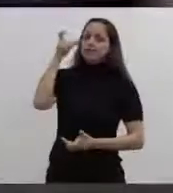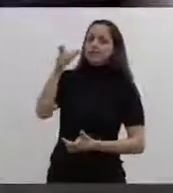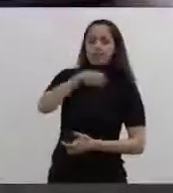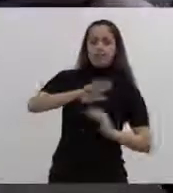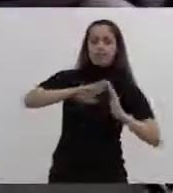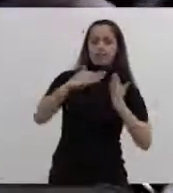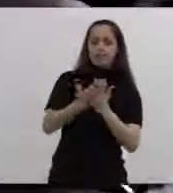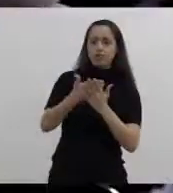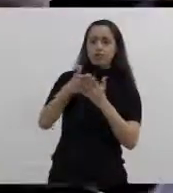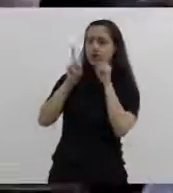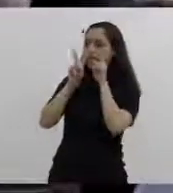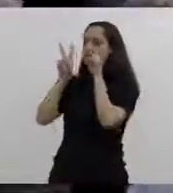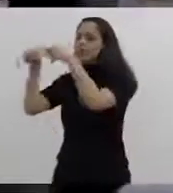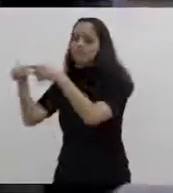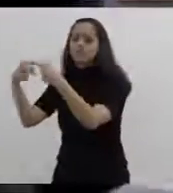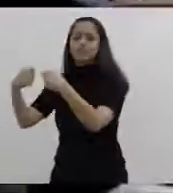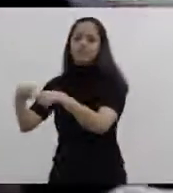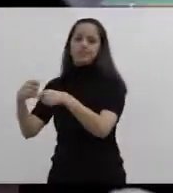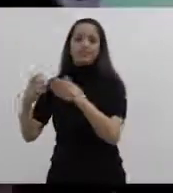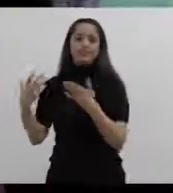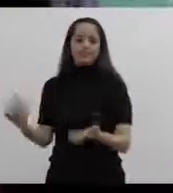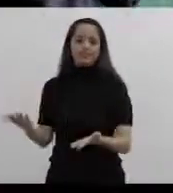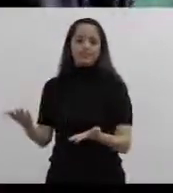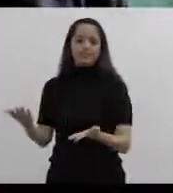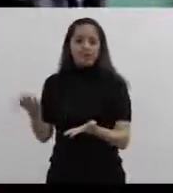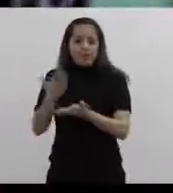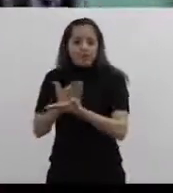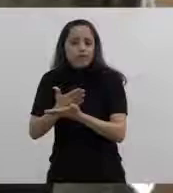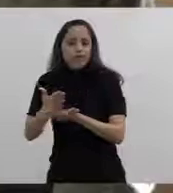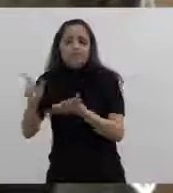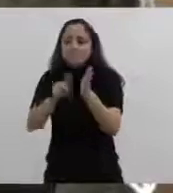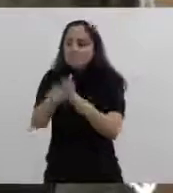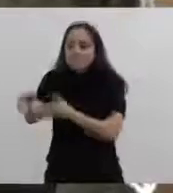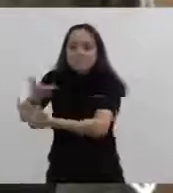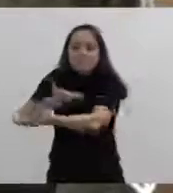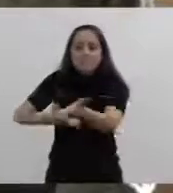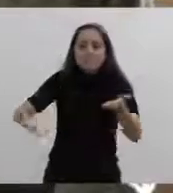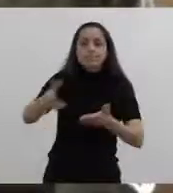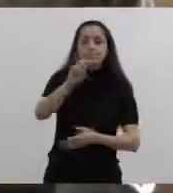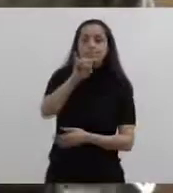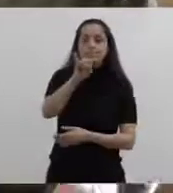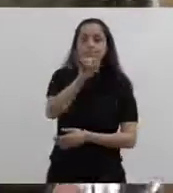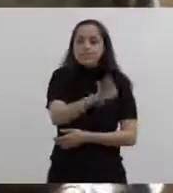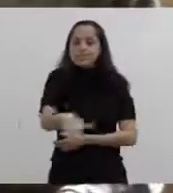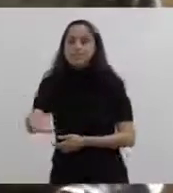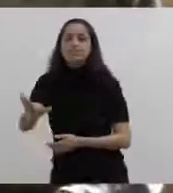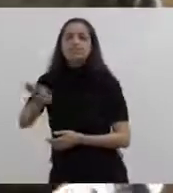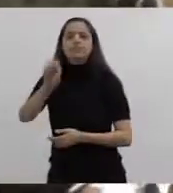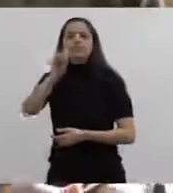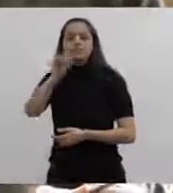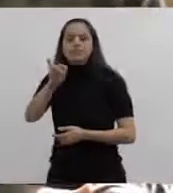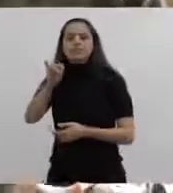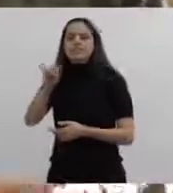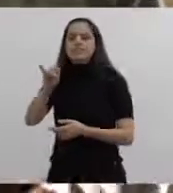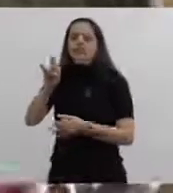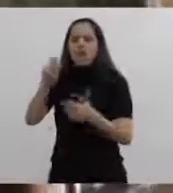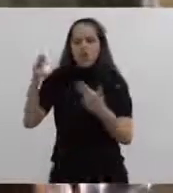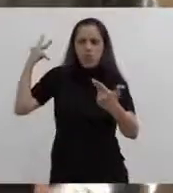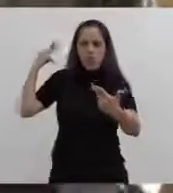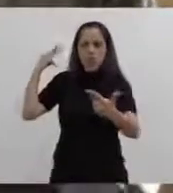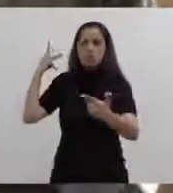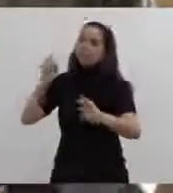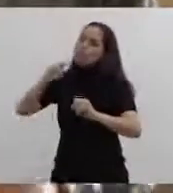as histórias de vida. Entraram na escola e trouxeram uma série de questões. Se esses meninos devem ser integrados no